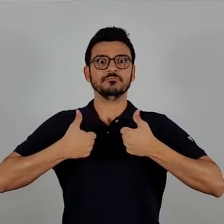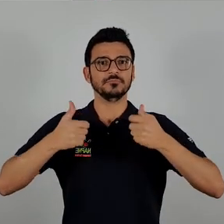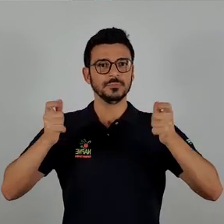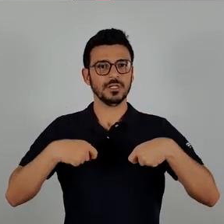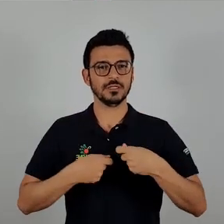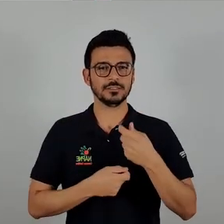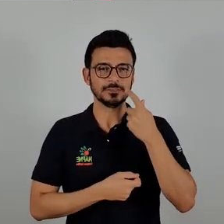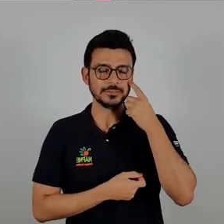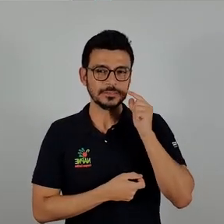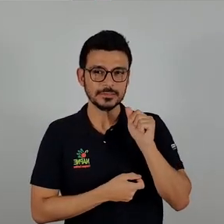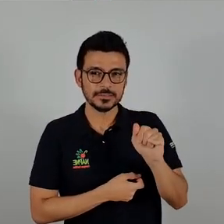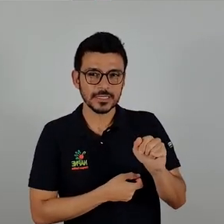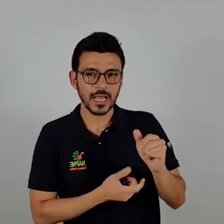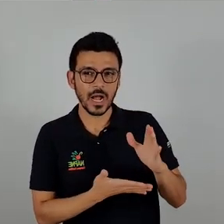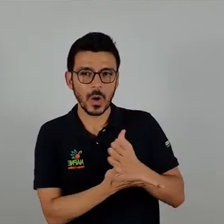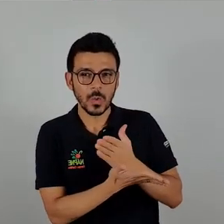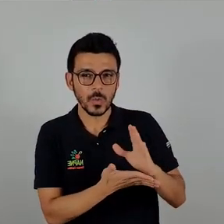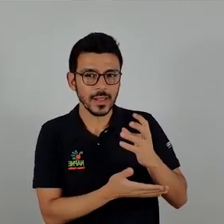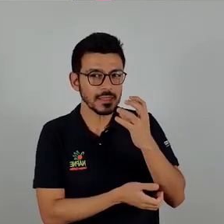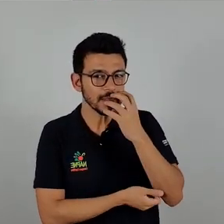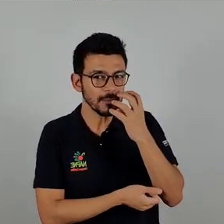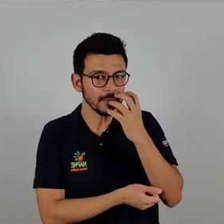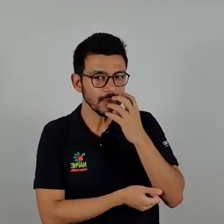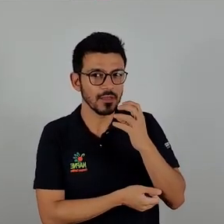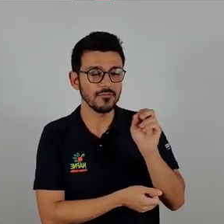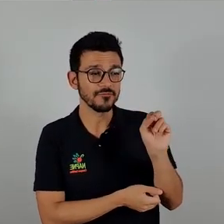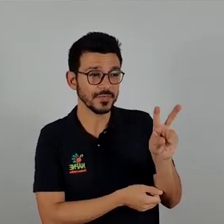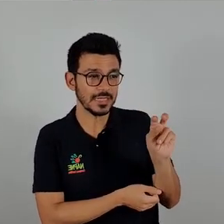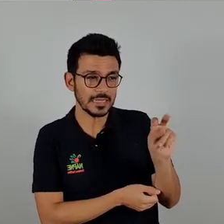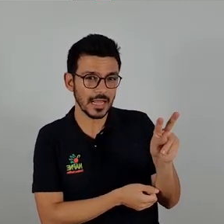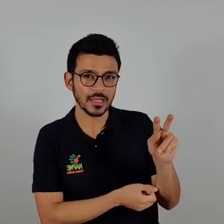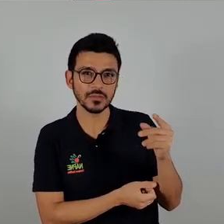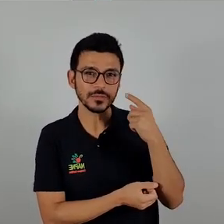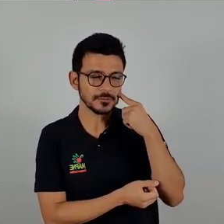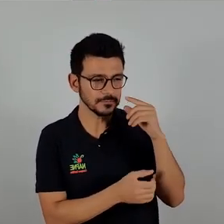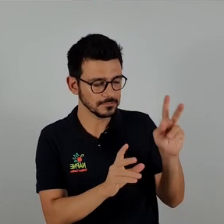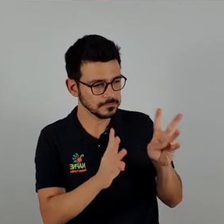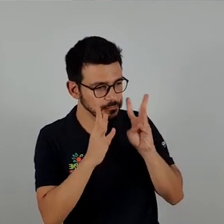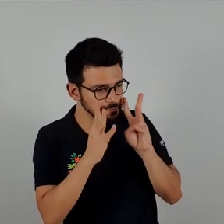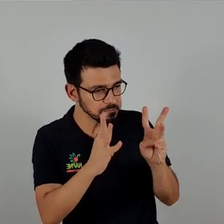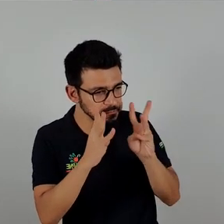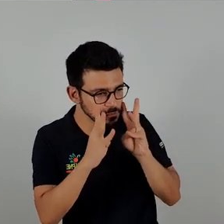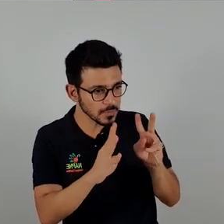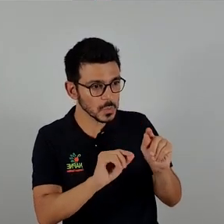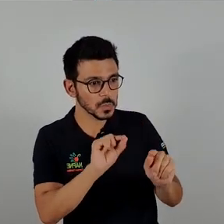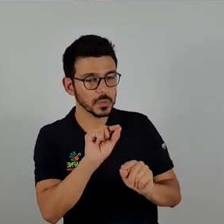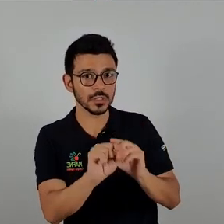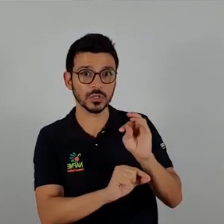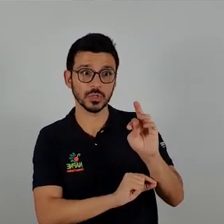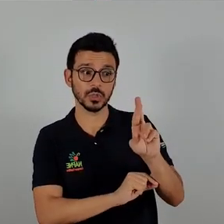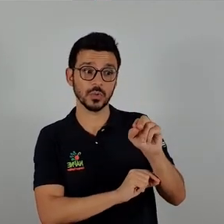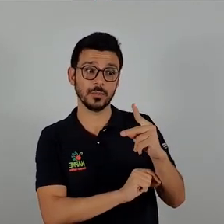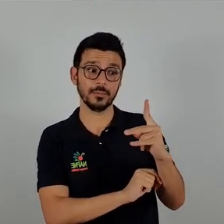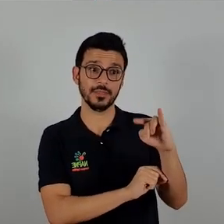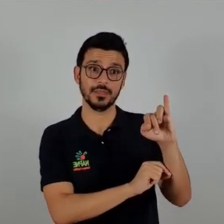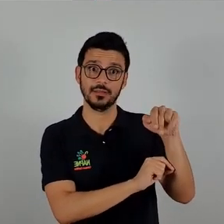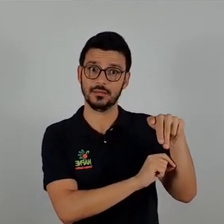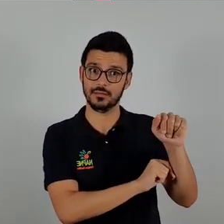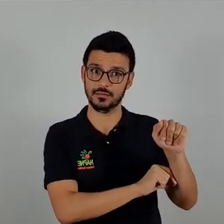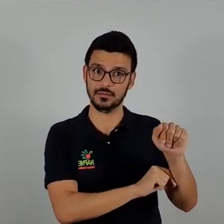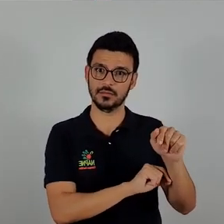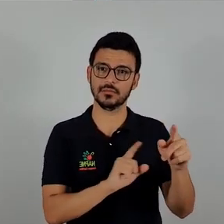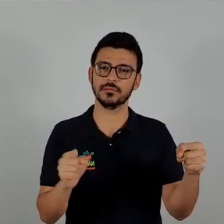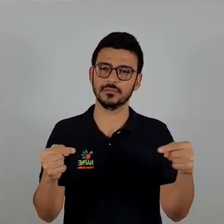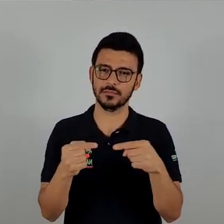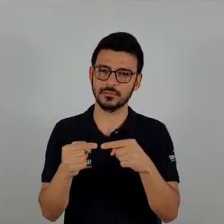precisa dar é a atropina. E ela é derivada de uma planta chamada tropa belladonna. Então é a substância química que a